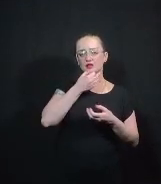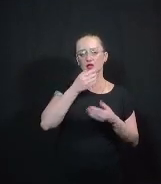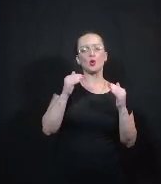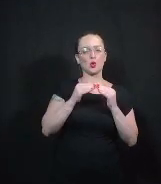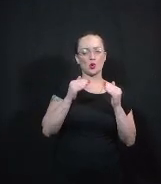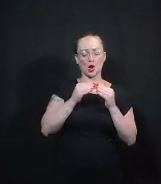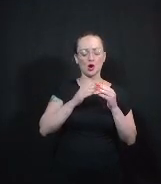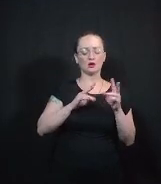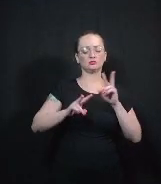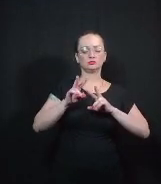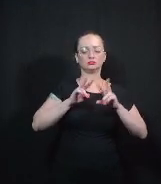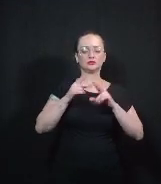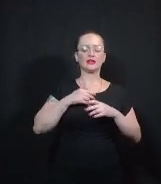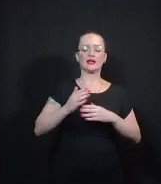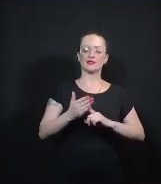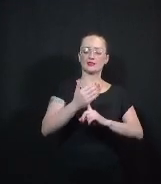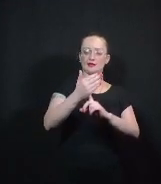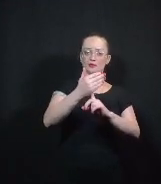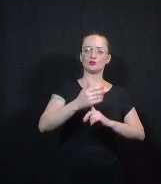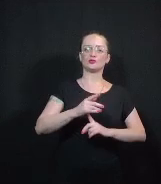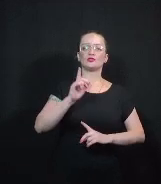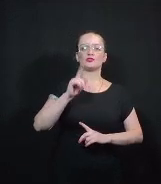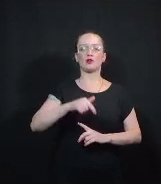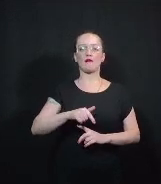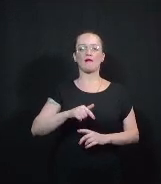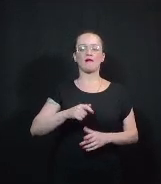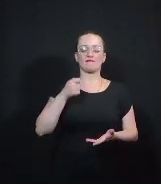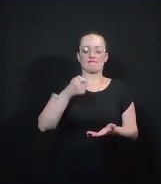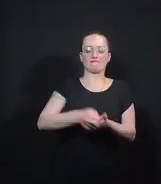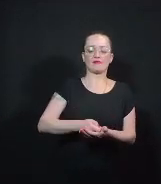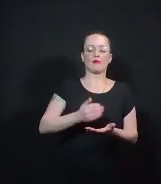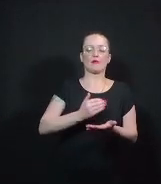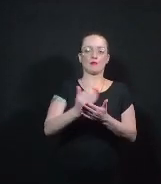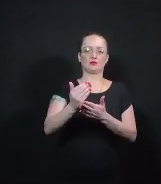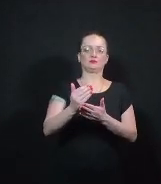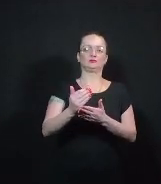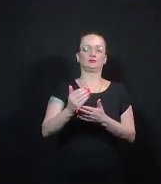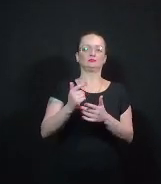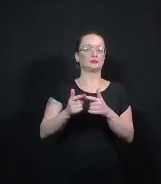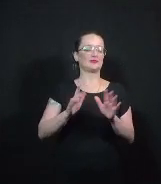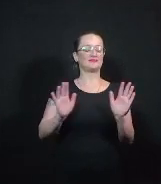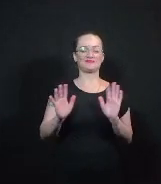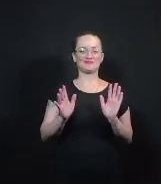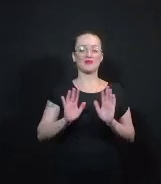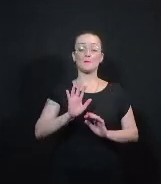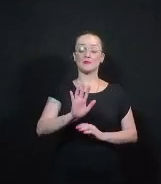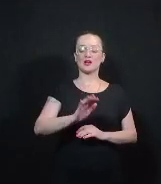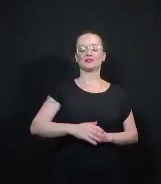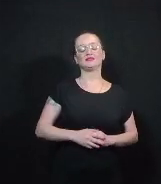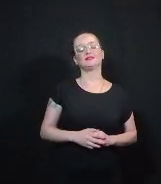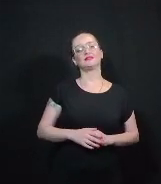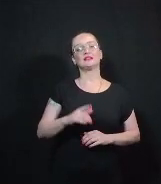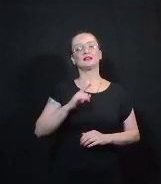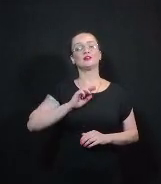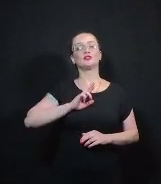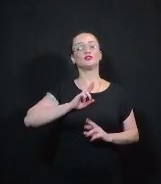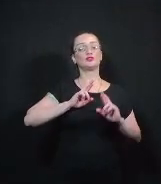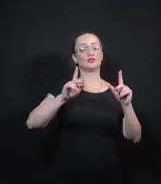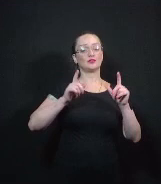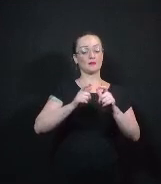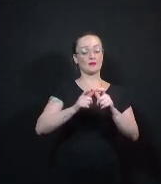olhar em que a tecnologia é determinística, né, nesse aspecto, mas eu acho que tem uma diferença de